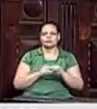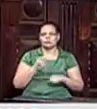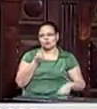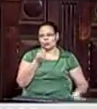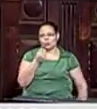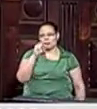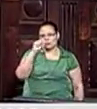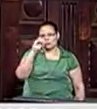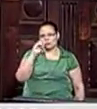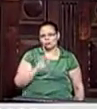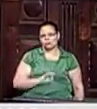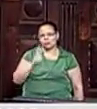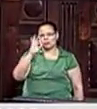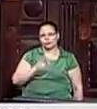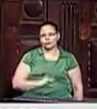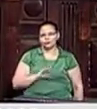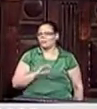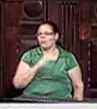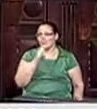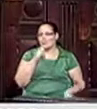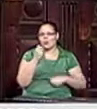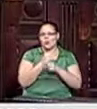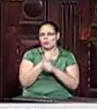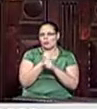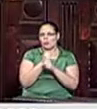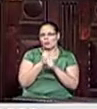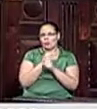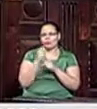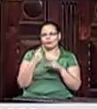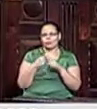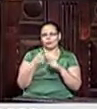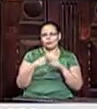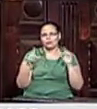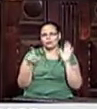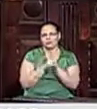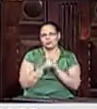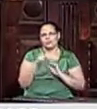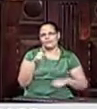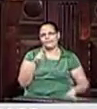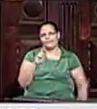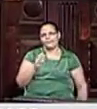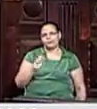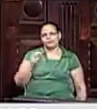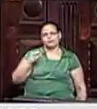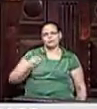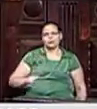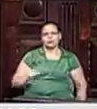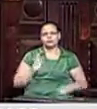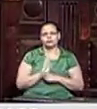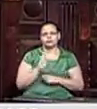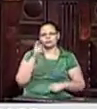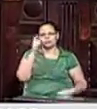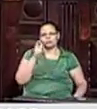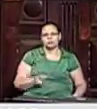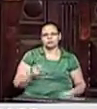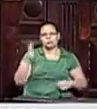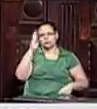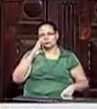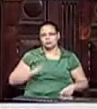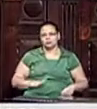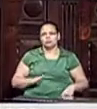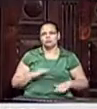quase 80% em vários anos. É porque a legislação do pré-sal defendia os interesses